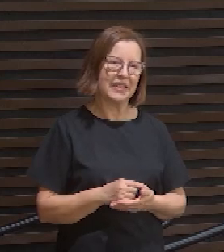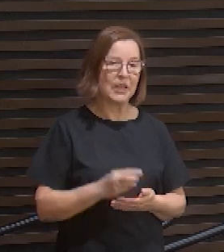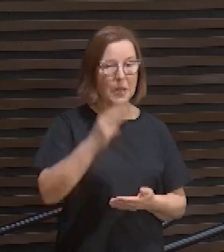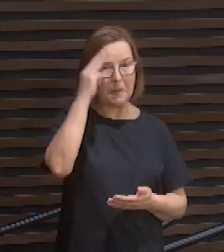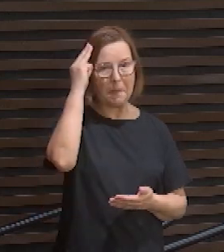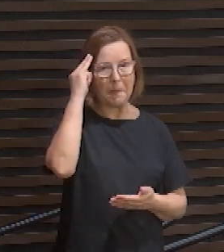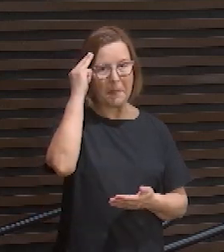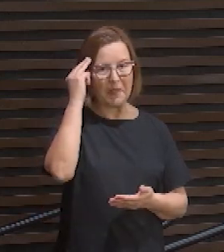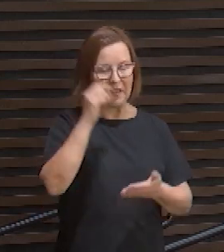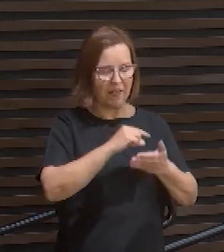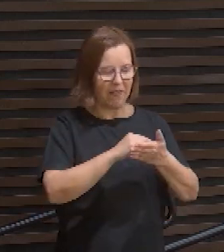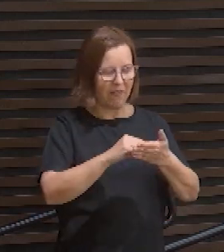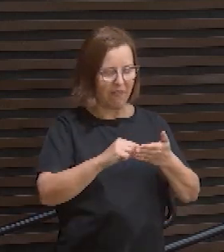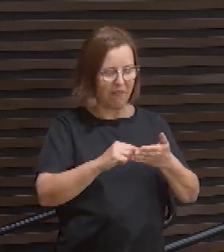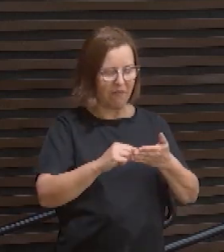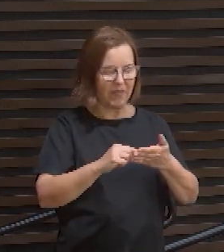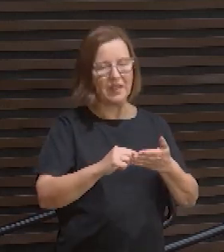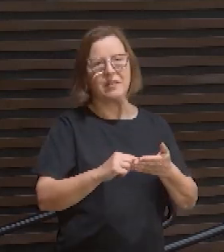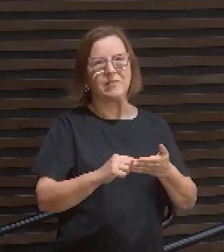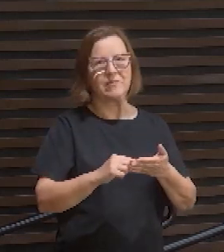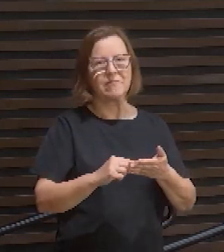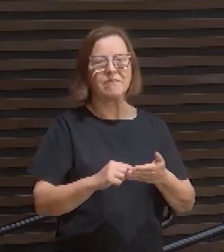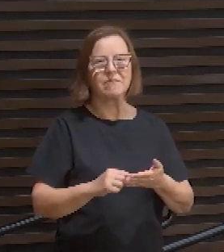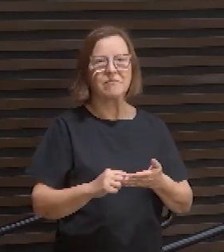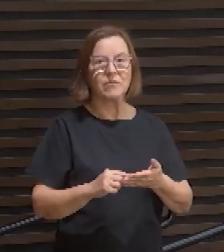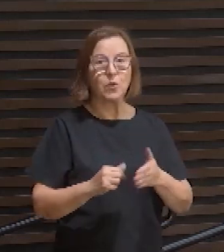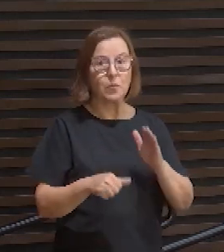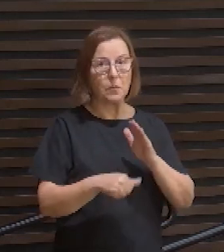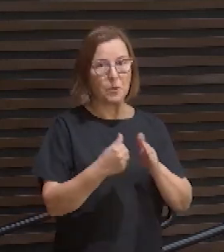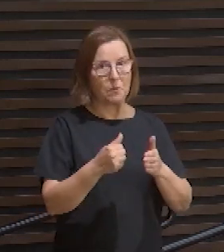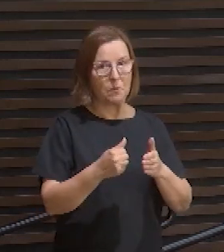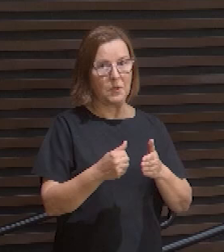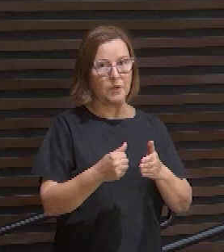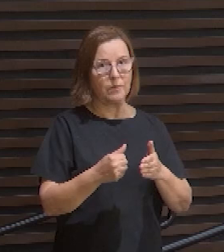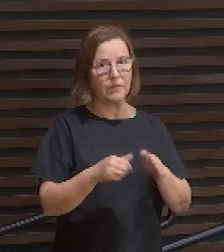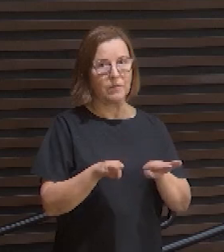texto, começando do primeiro e do segundo.